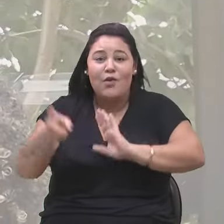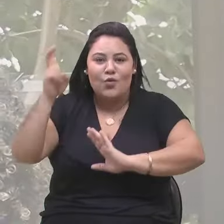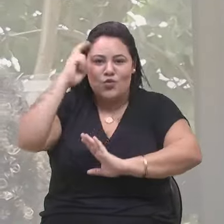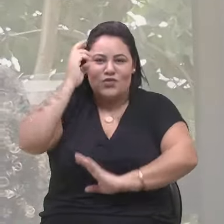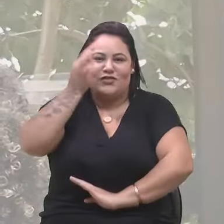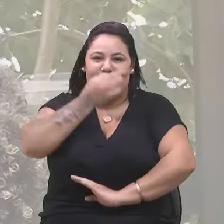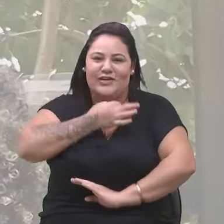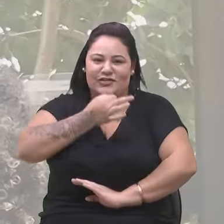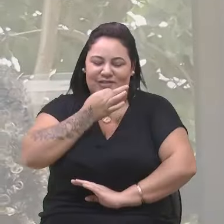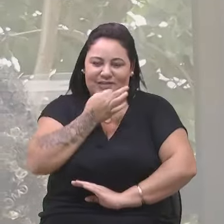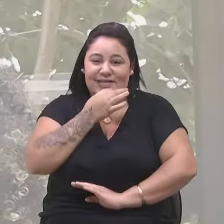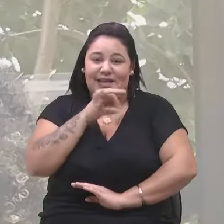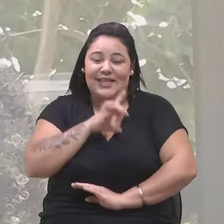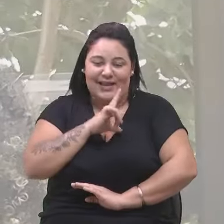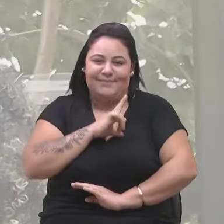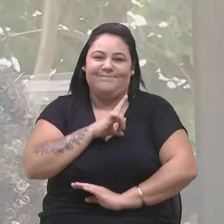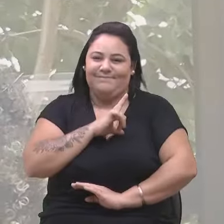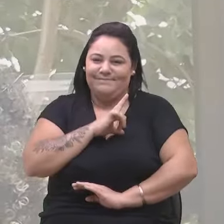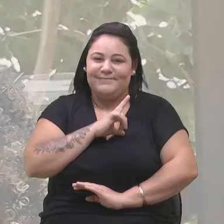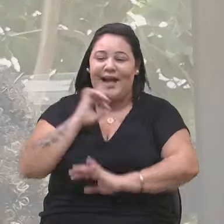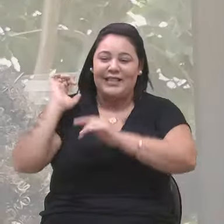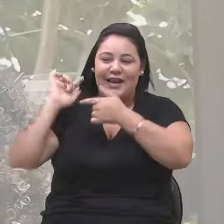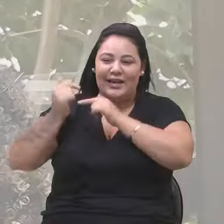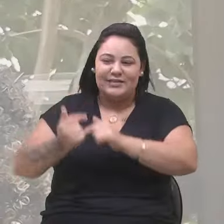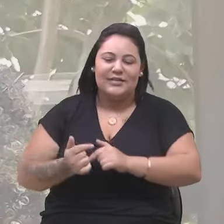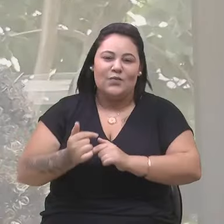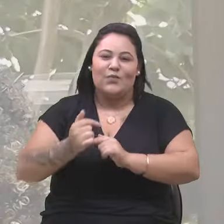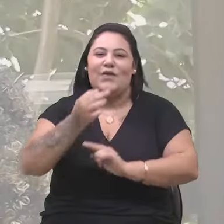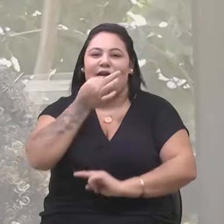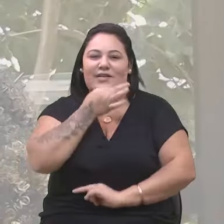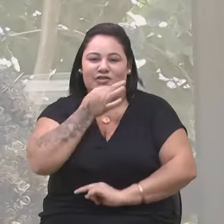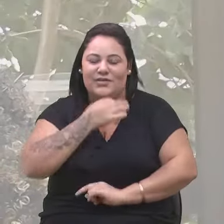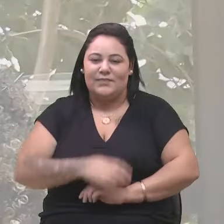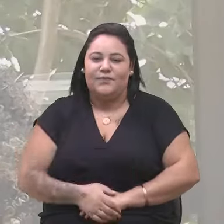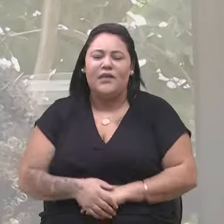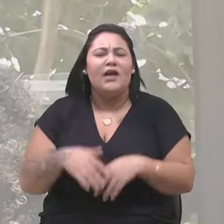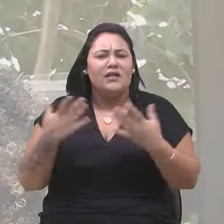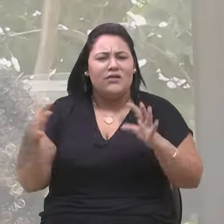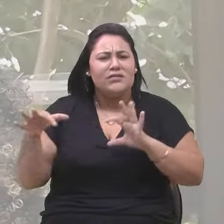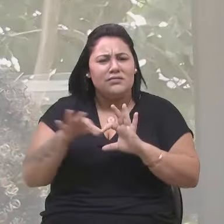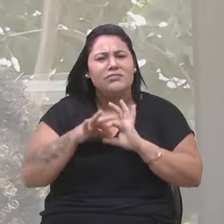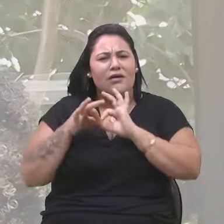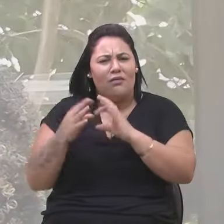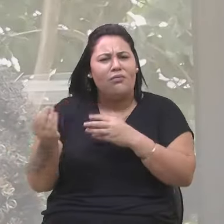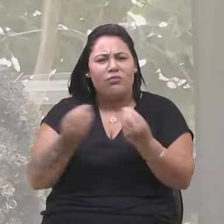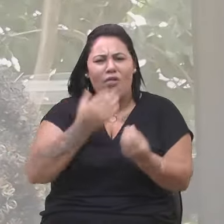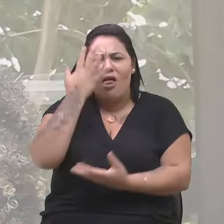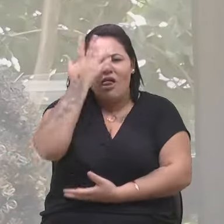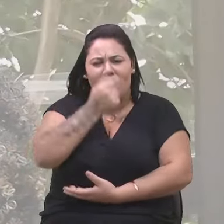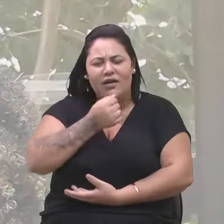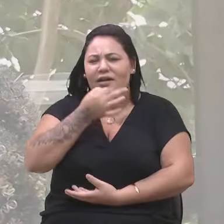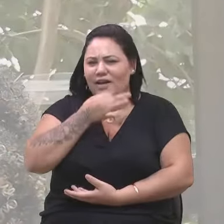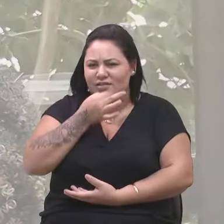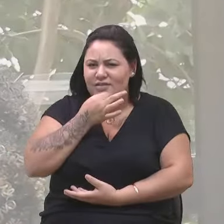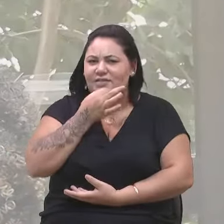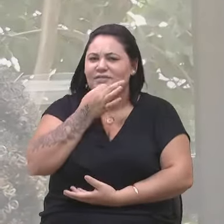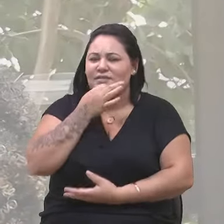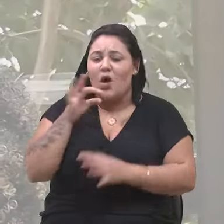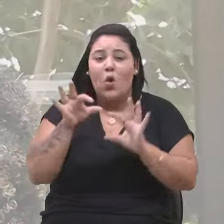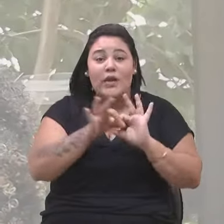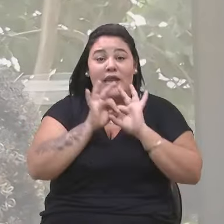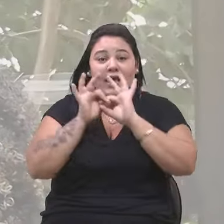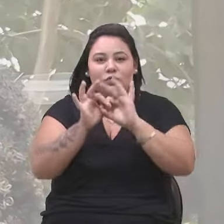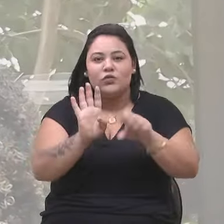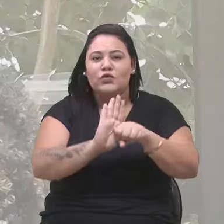a cultura que tem o nosso agricultor. Essa união é muito bonita em Caxia do Sul. Essa união dos bairros,